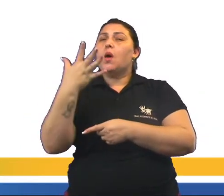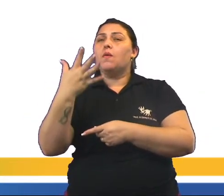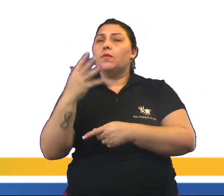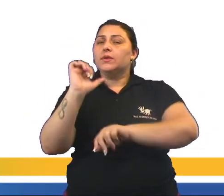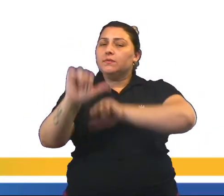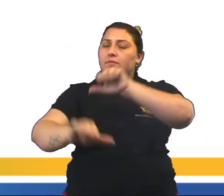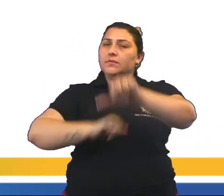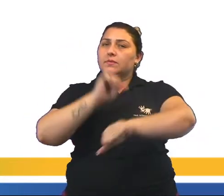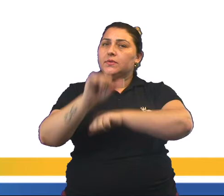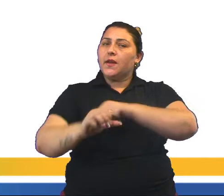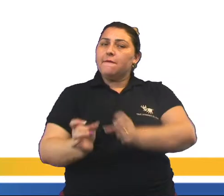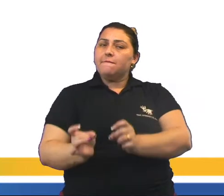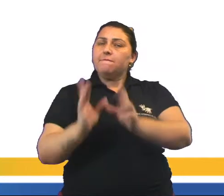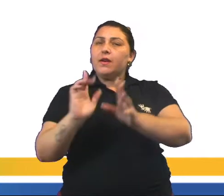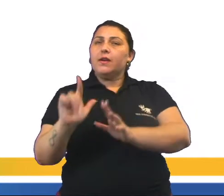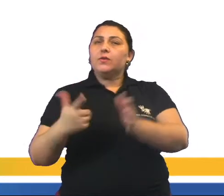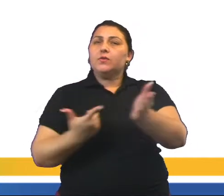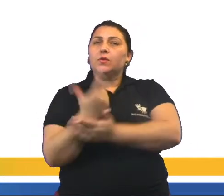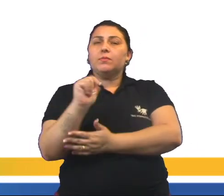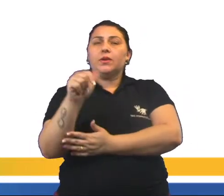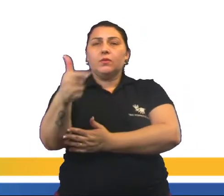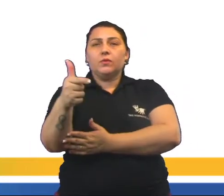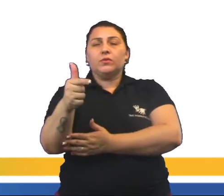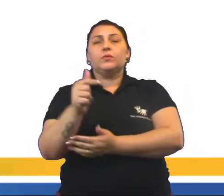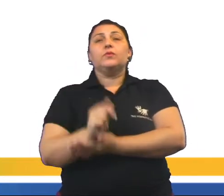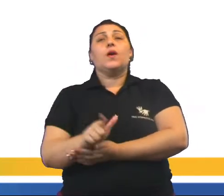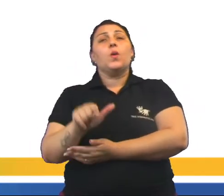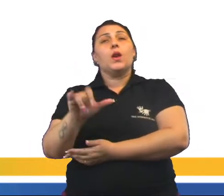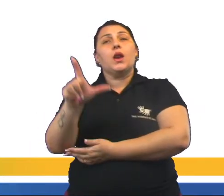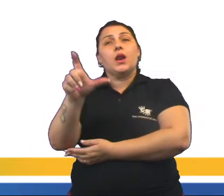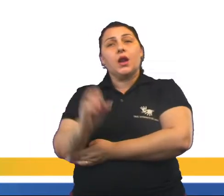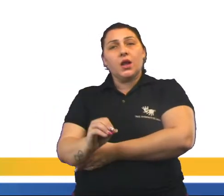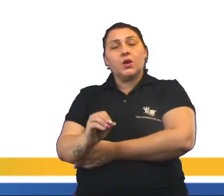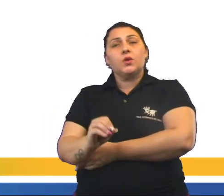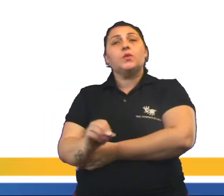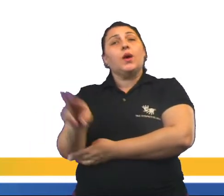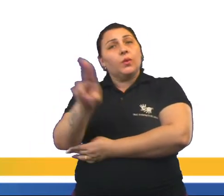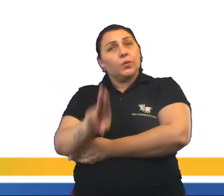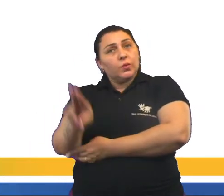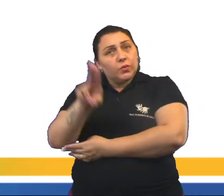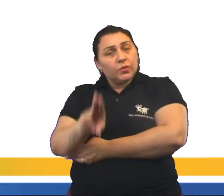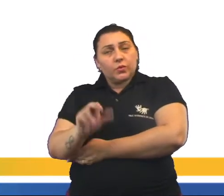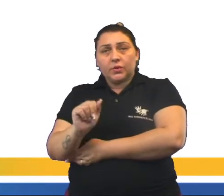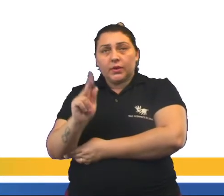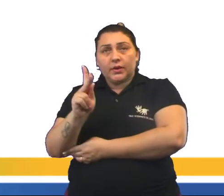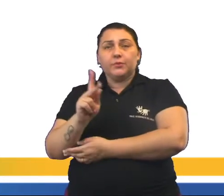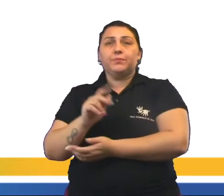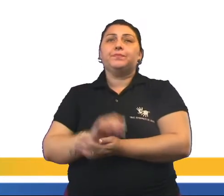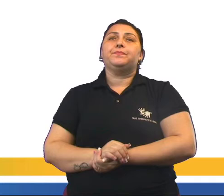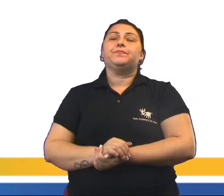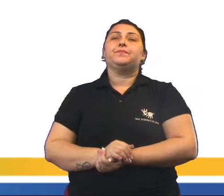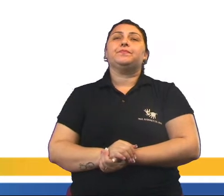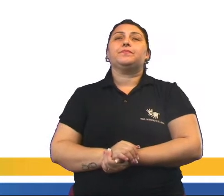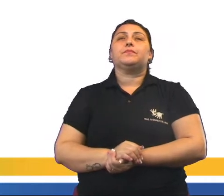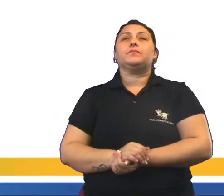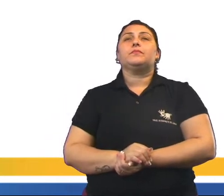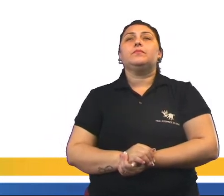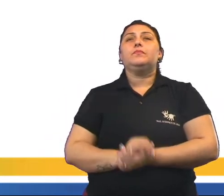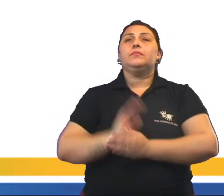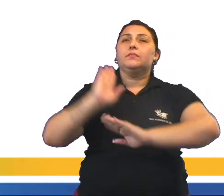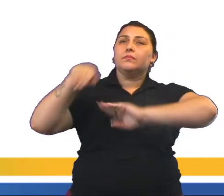melhor, você vai, abandona aquele e compra outro. Isso vai para o lixo. Isso é consumismo. ok? Então,